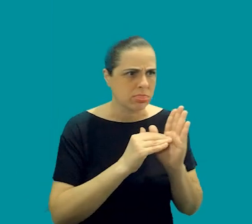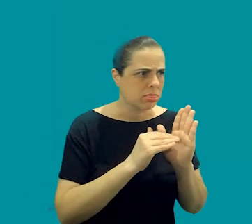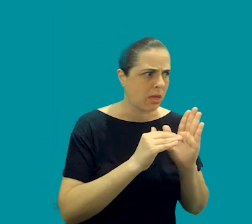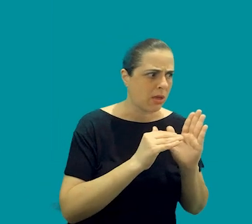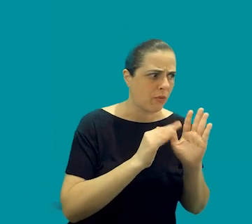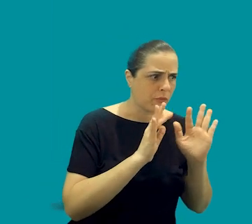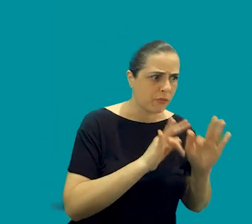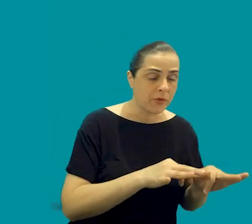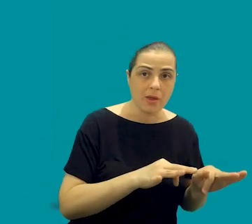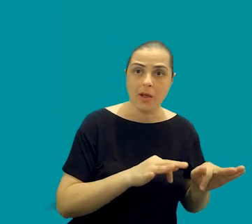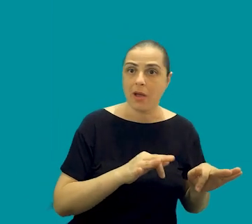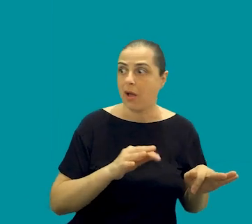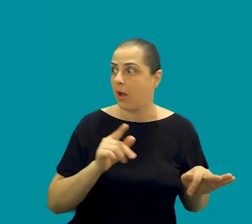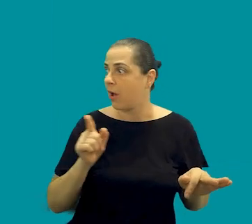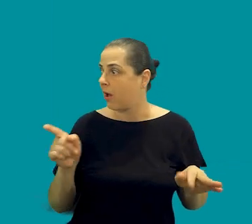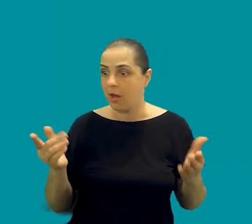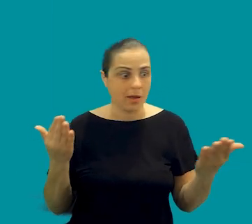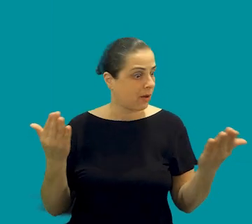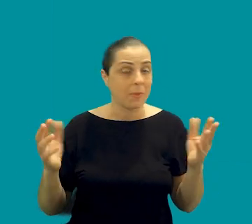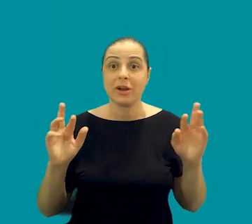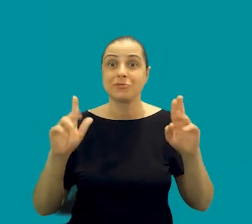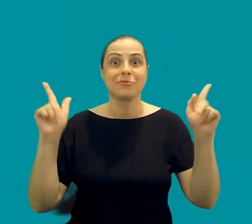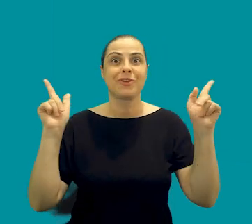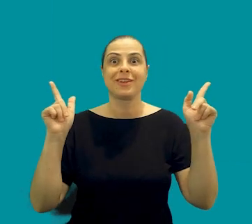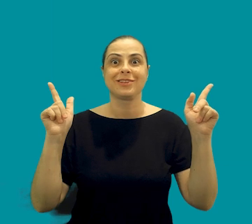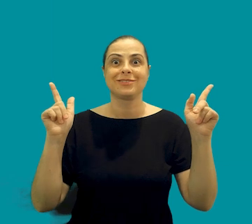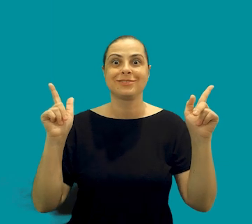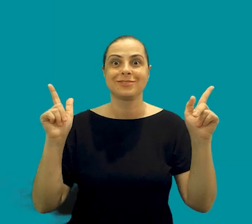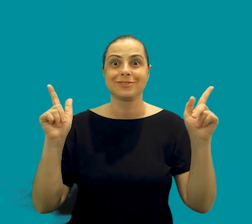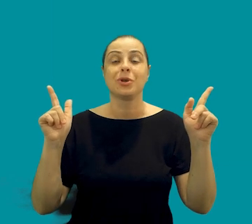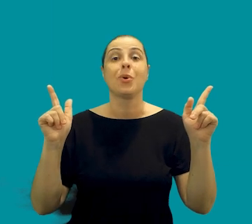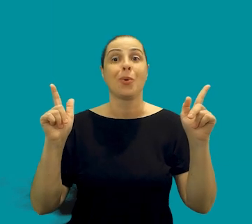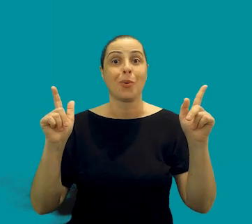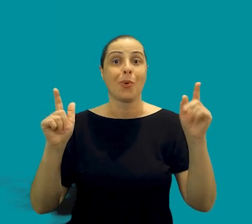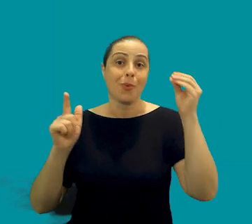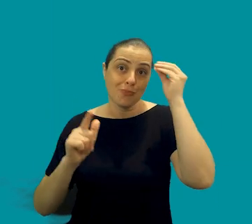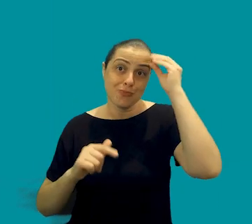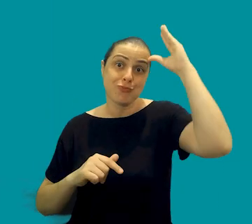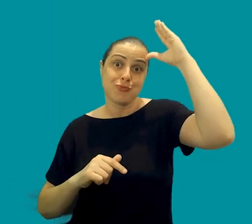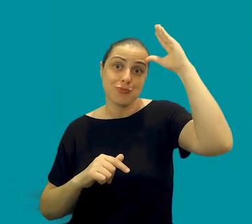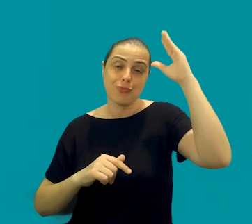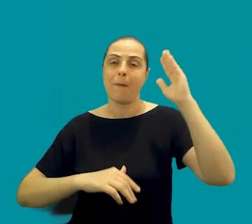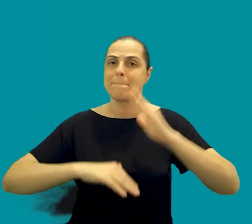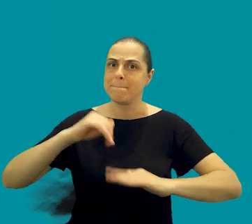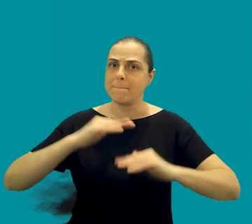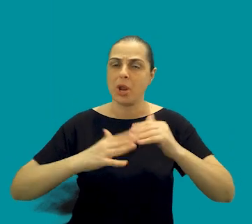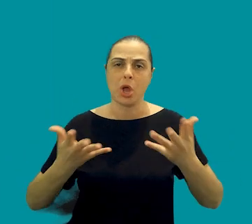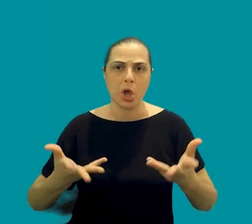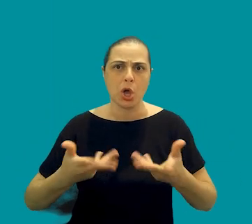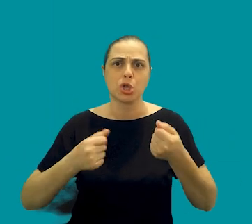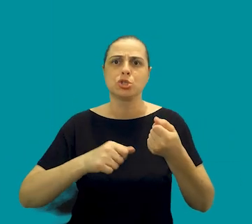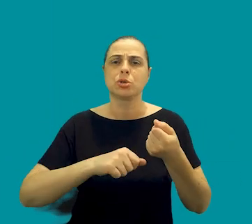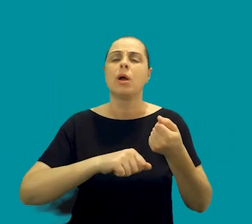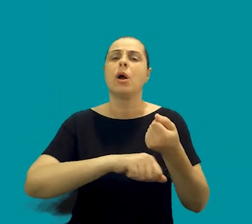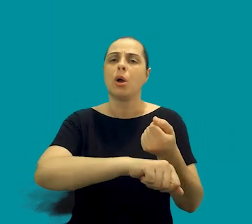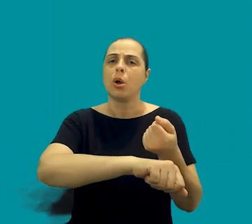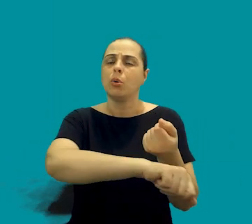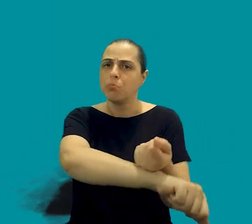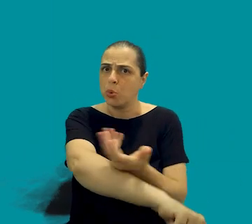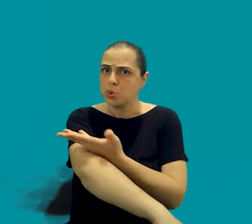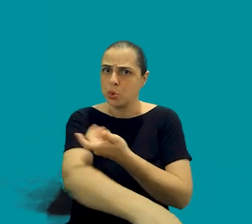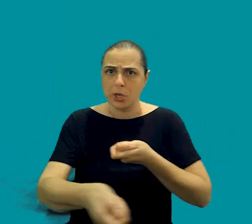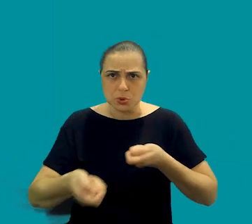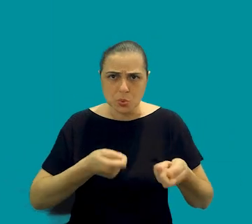uma criticidade muito maior, com as competências socioemocionais, inclusive previstas pela BNCC, desenvolvidas como a